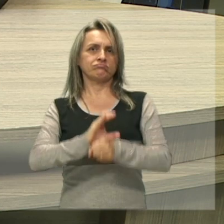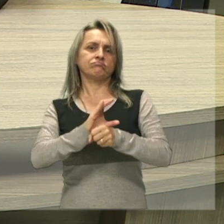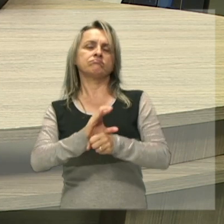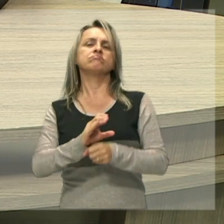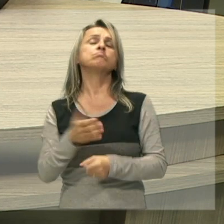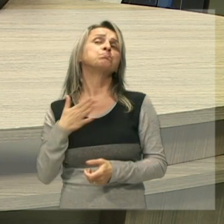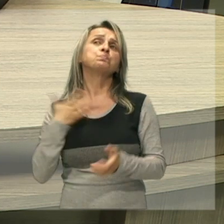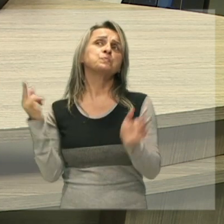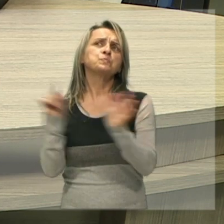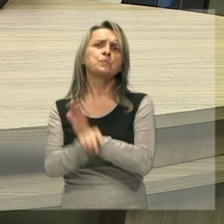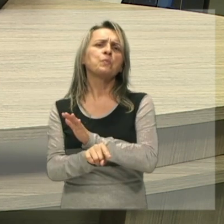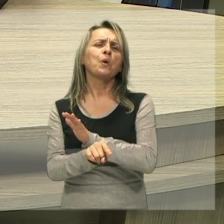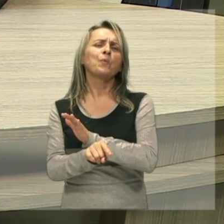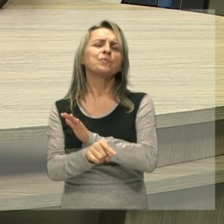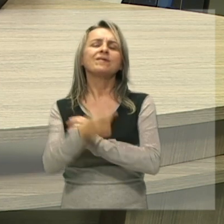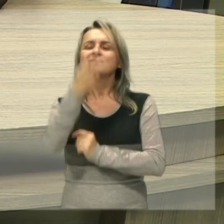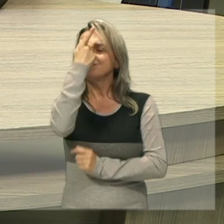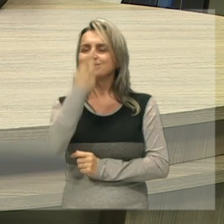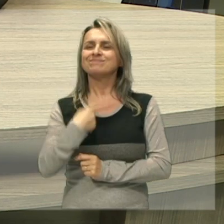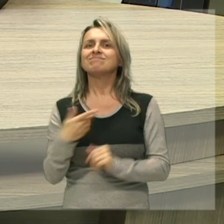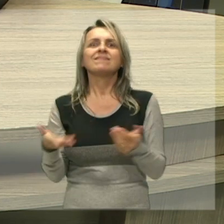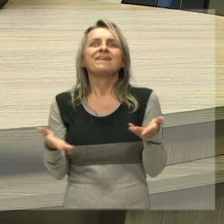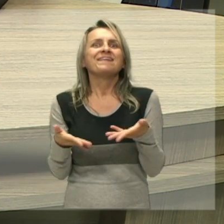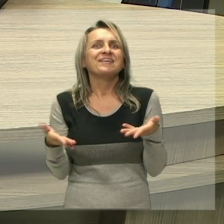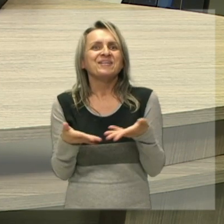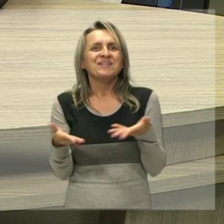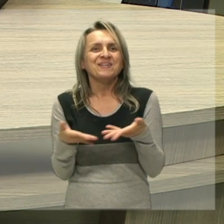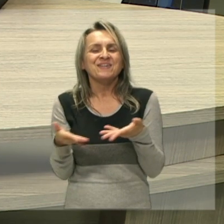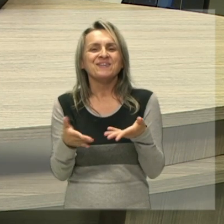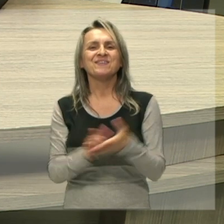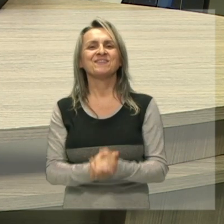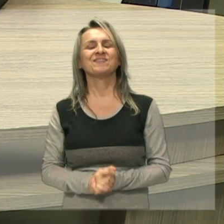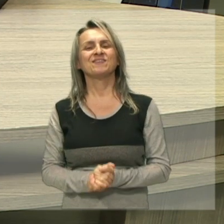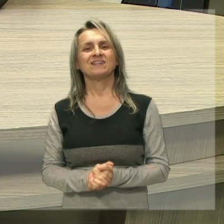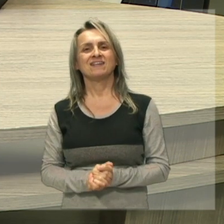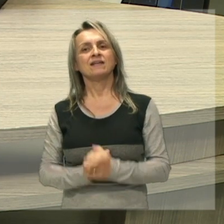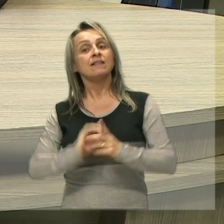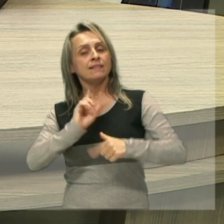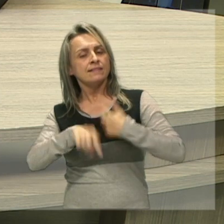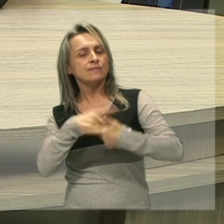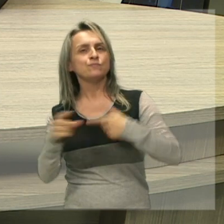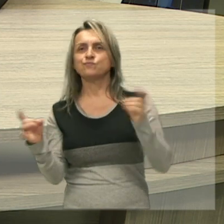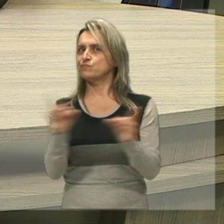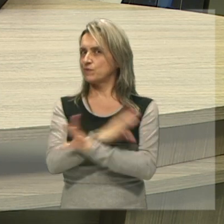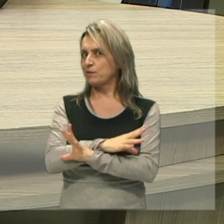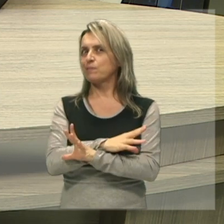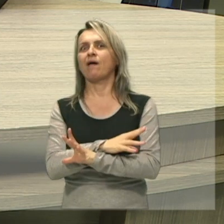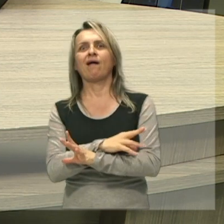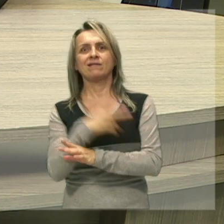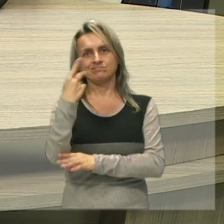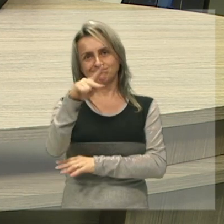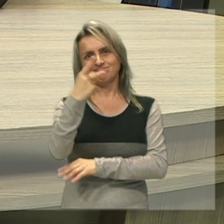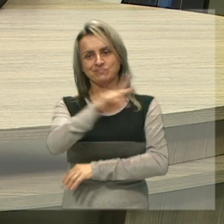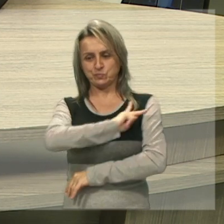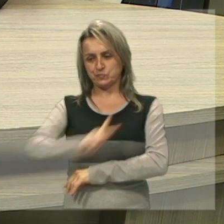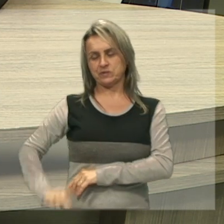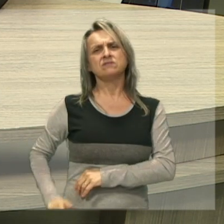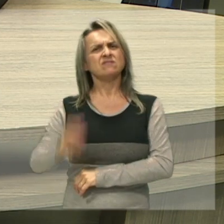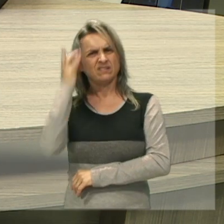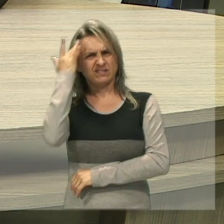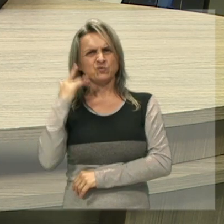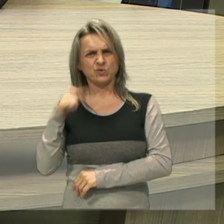minha pergunta agora é um pouco mais pessoal. E agora? Assim que findar essa tua presidência, que provavelmente será nessa